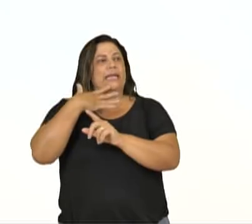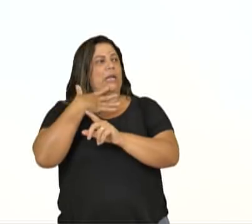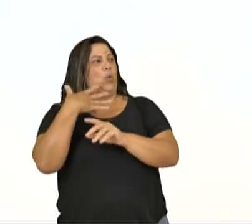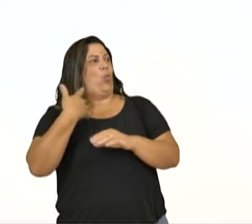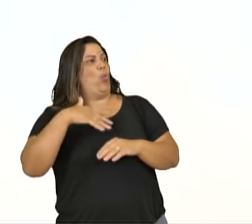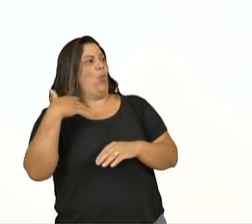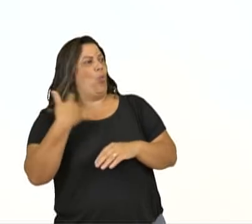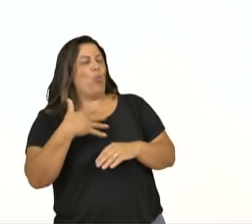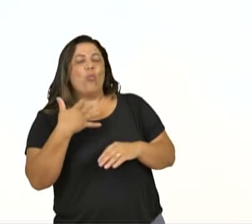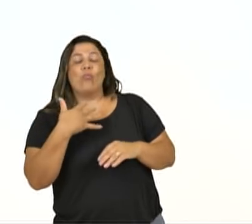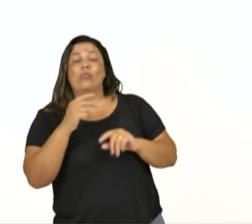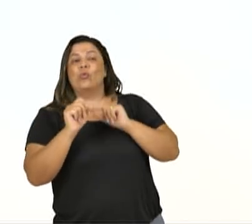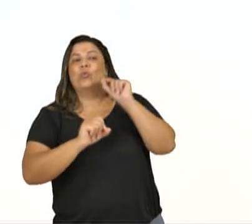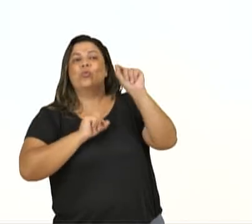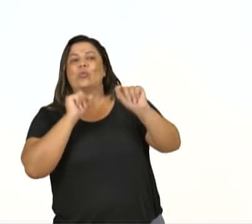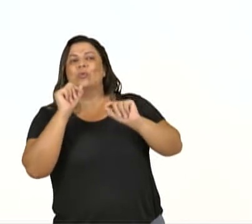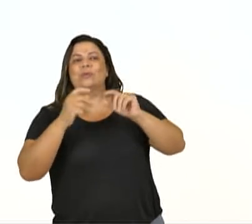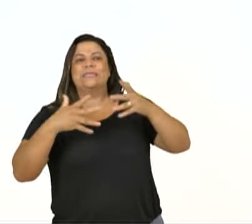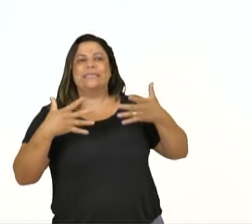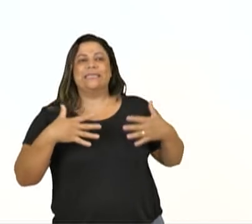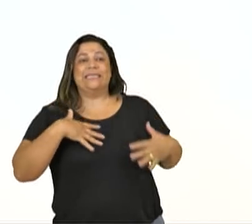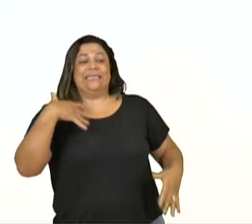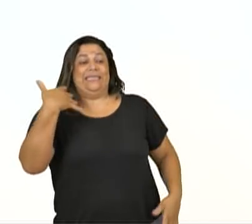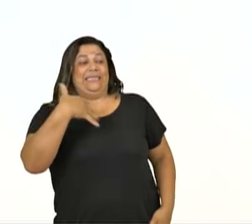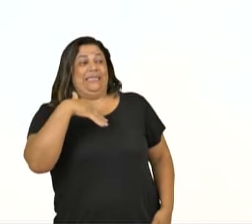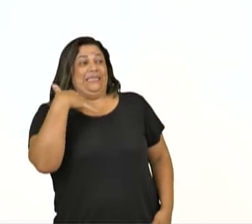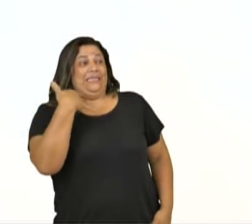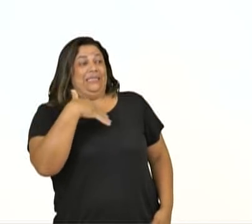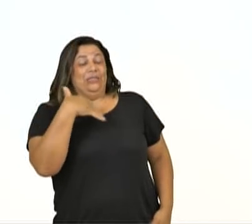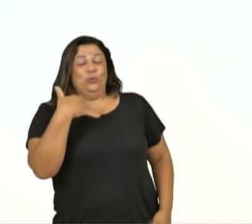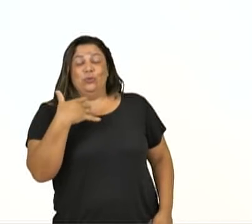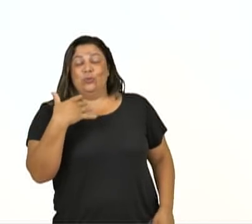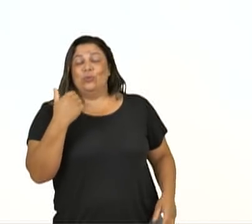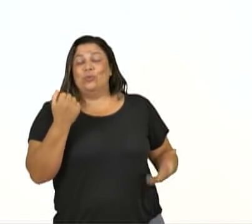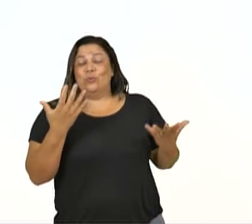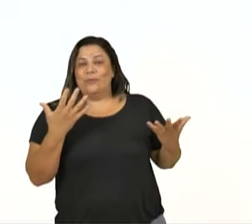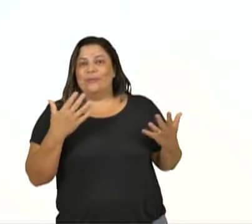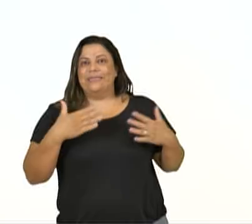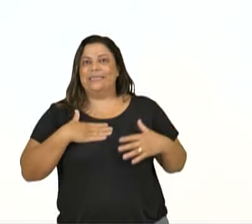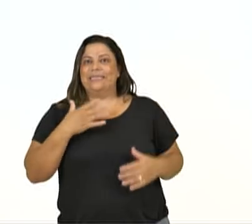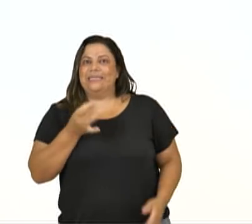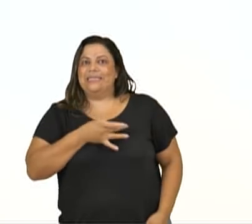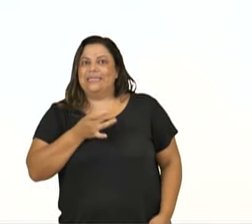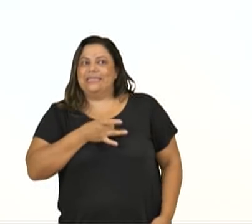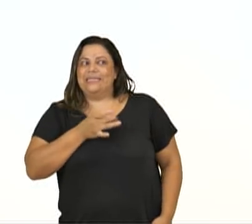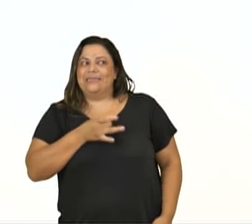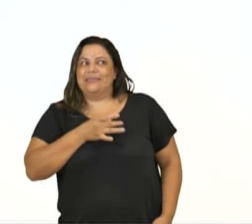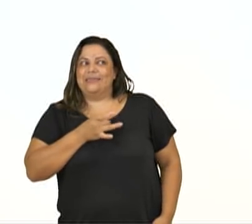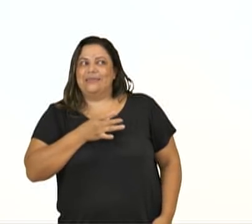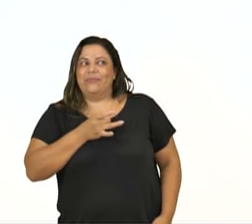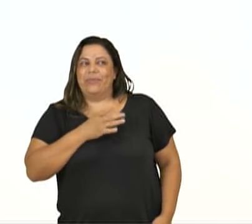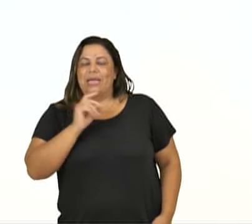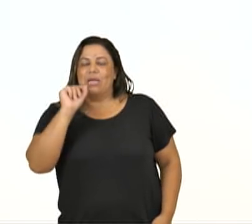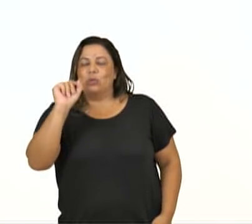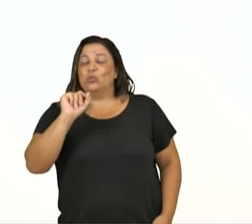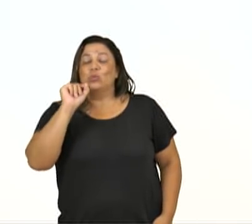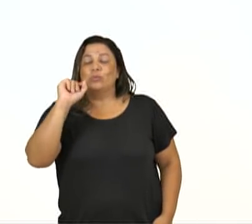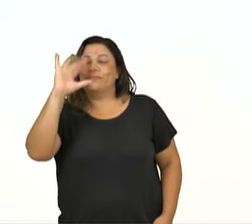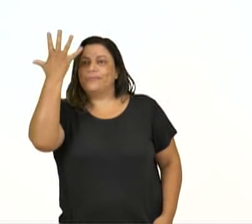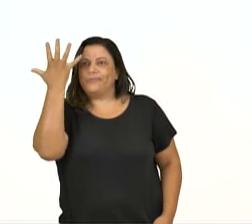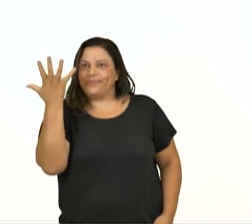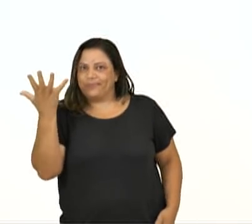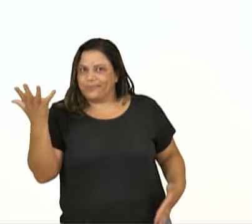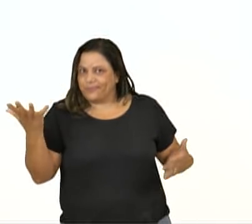um muro. O Cebolinha fica com aquela expressão, né, de pânico, o que será que aconteceu? Fica numa expectativa um